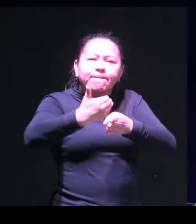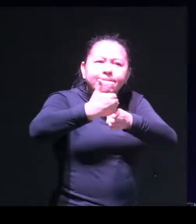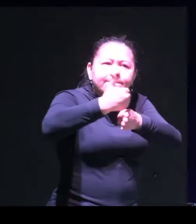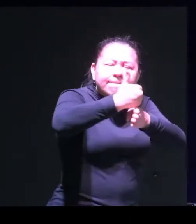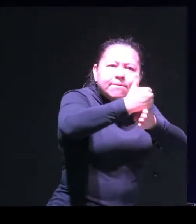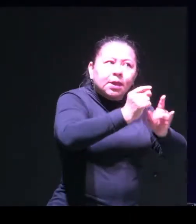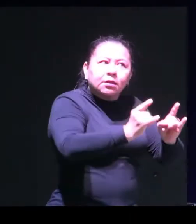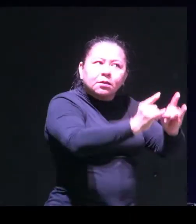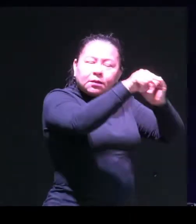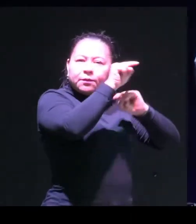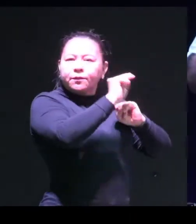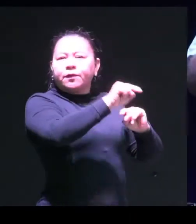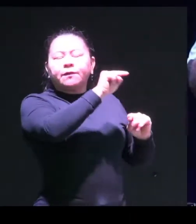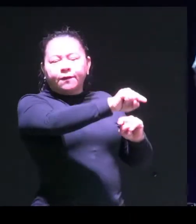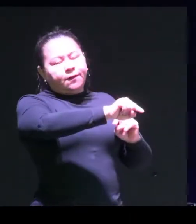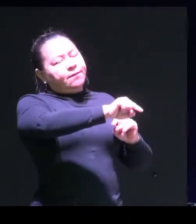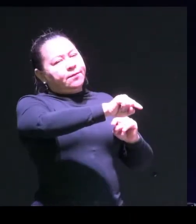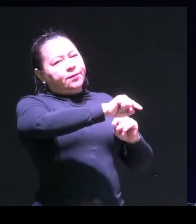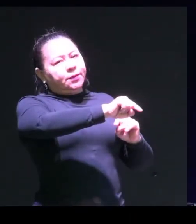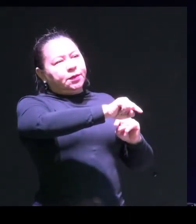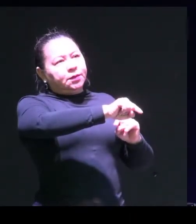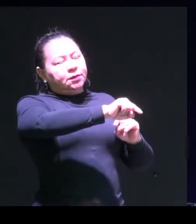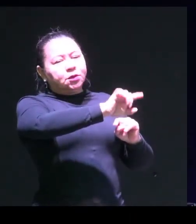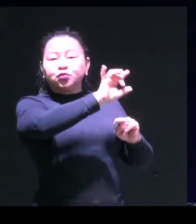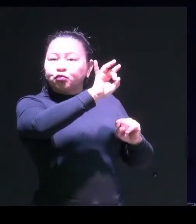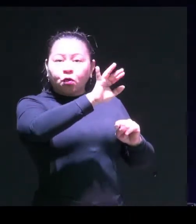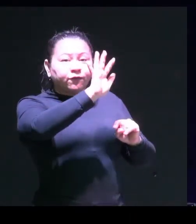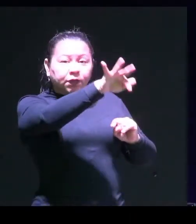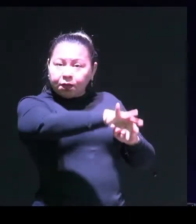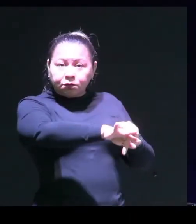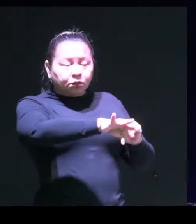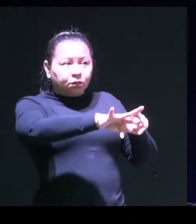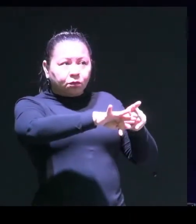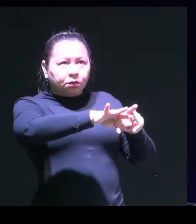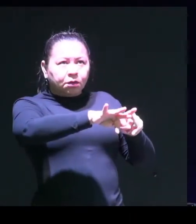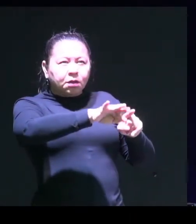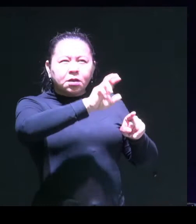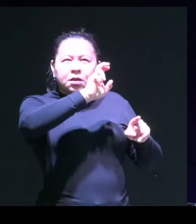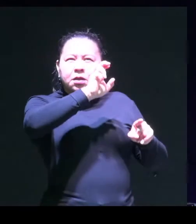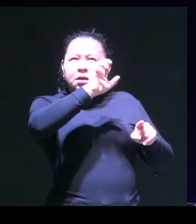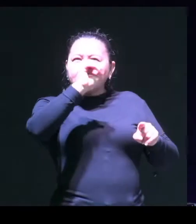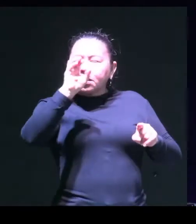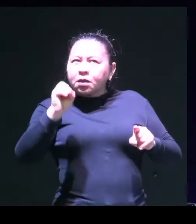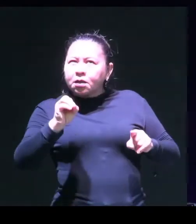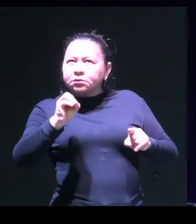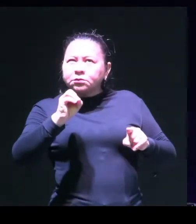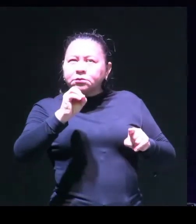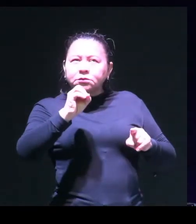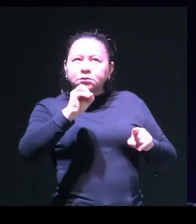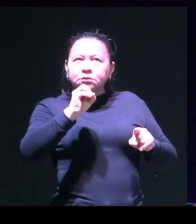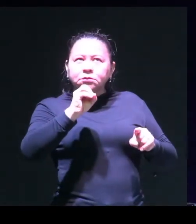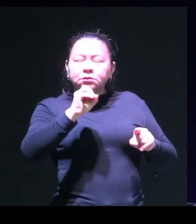reforma nesse templo, que só terminou em 500...